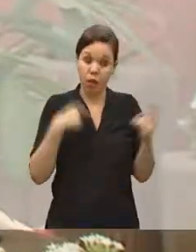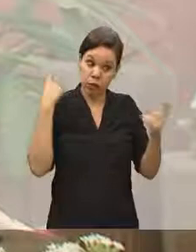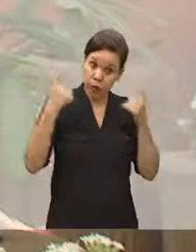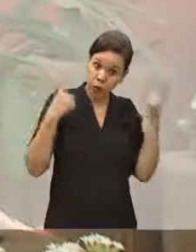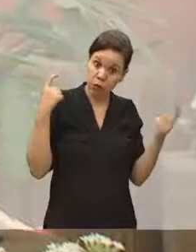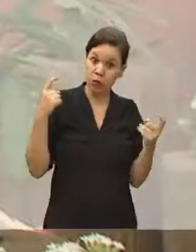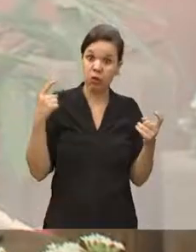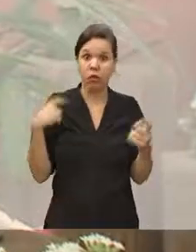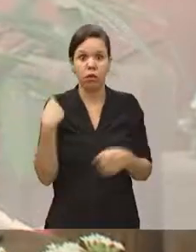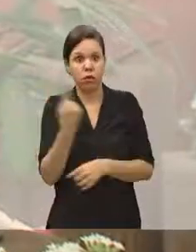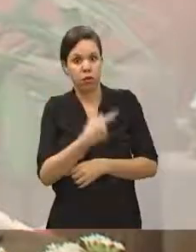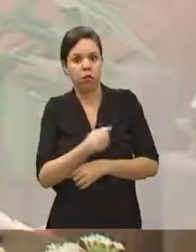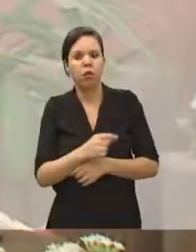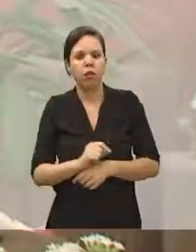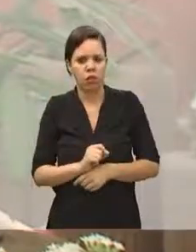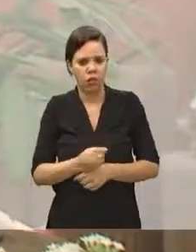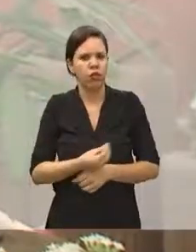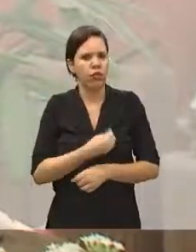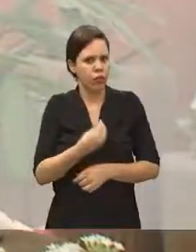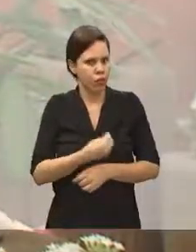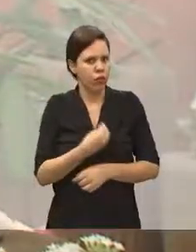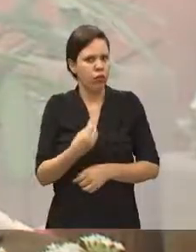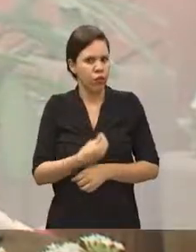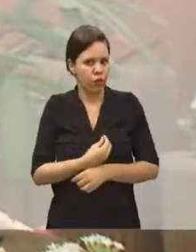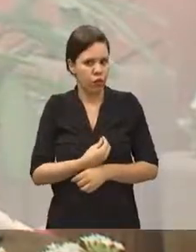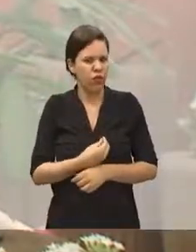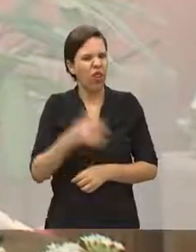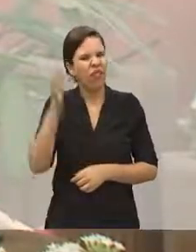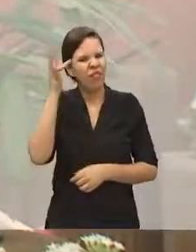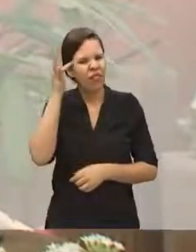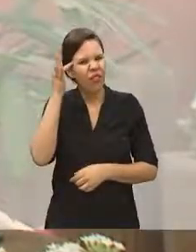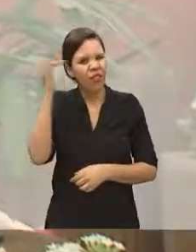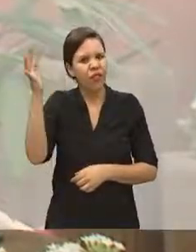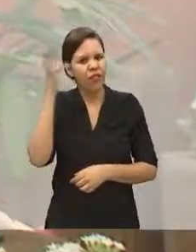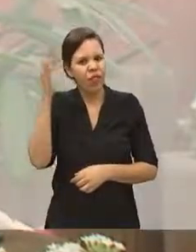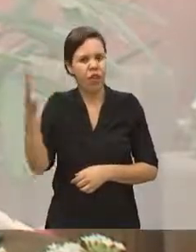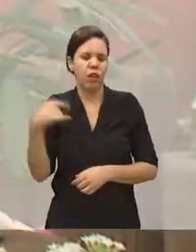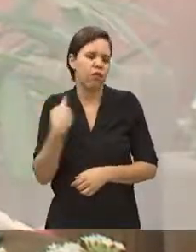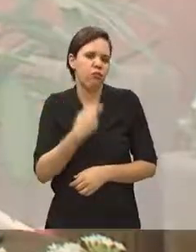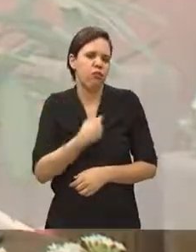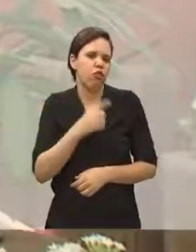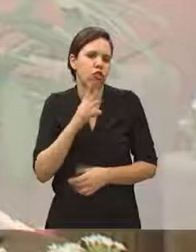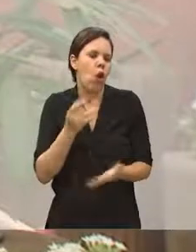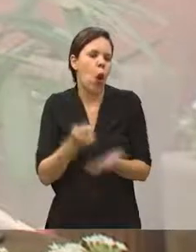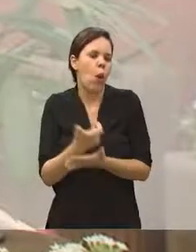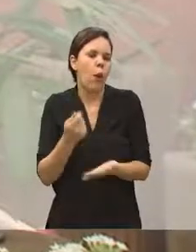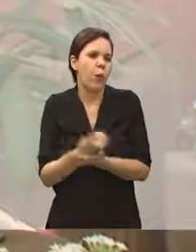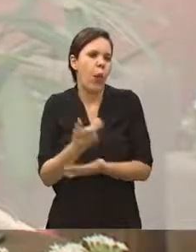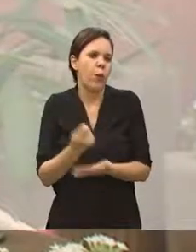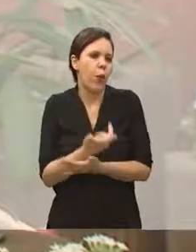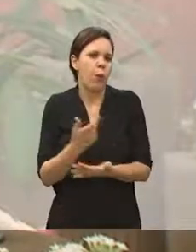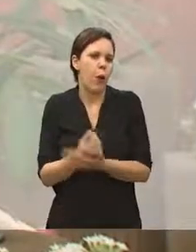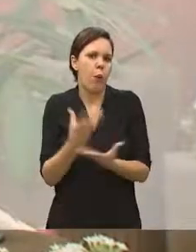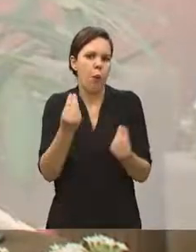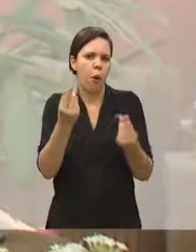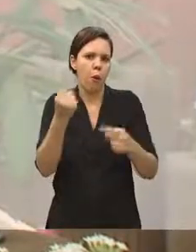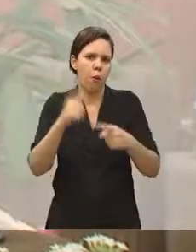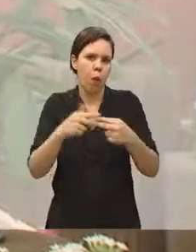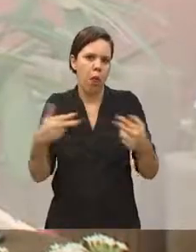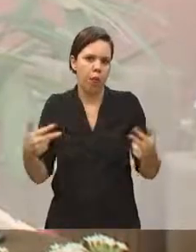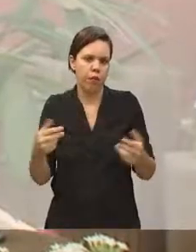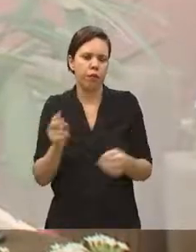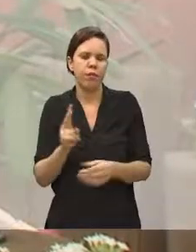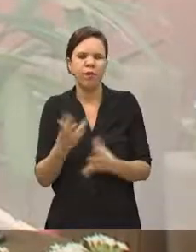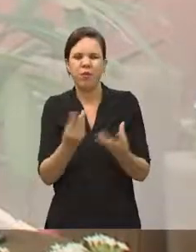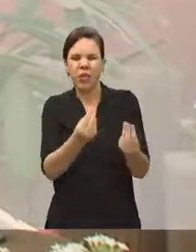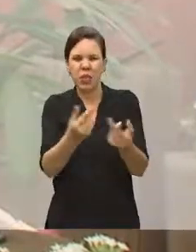grande nossa de vida. Então é uma questão de filosofia, da gente não ficar comprando um monte de material. A gente tem